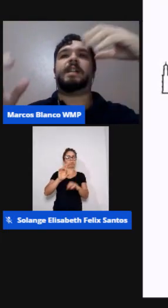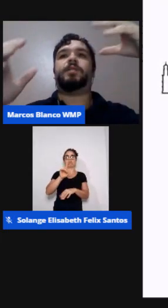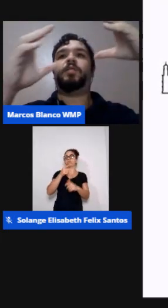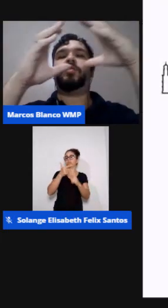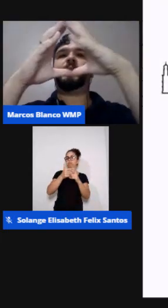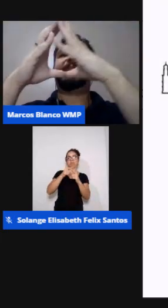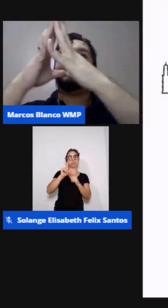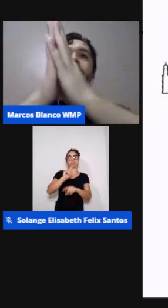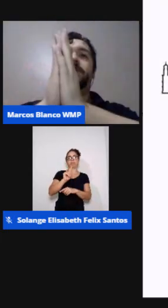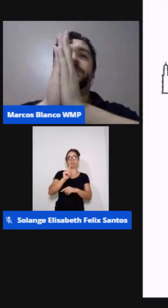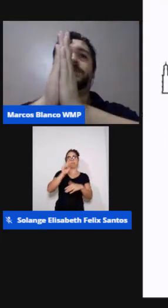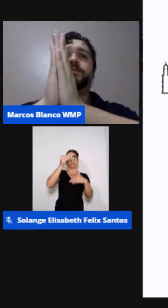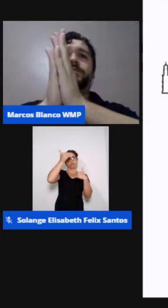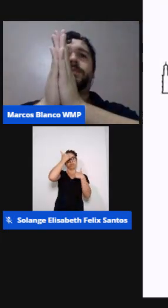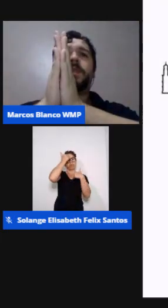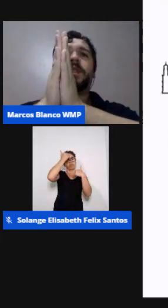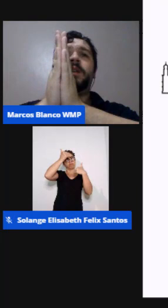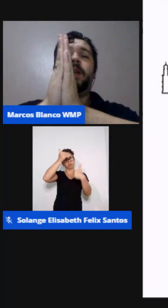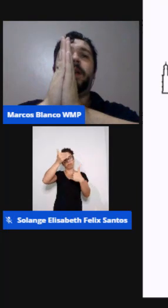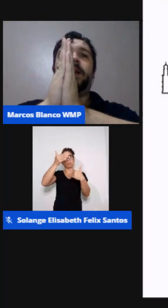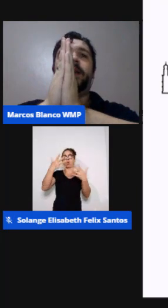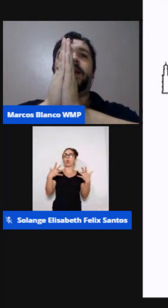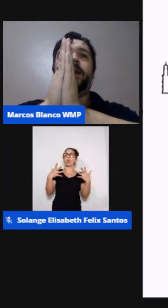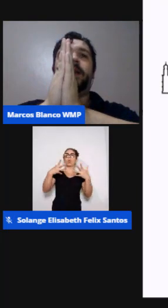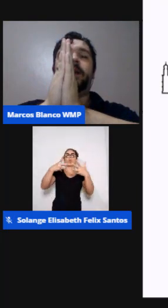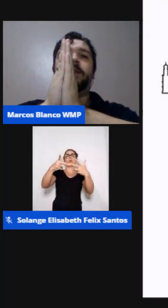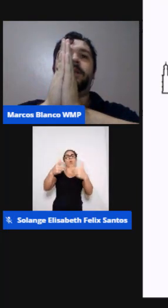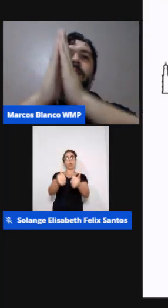Só agradecer a todos os parceiros